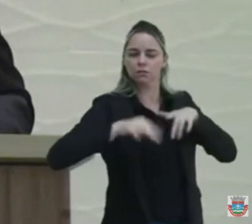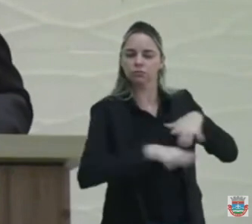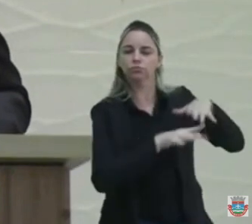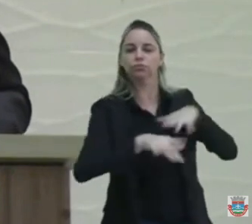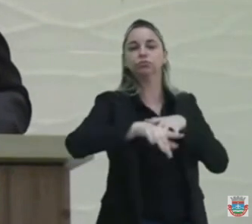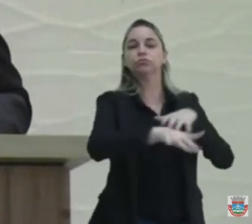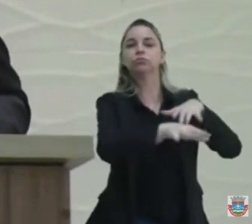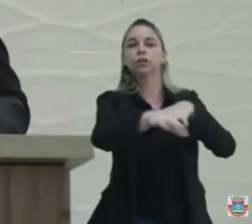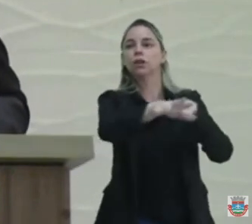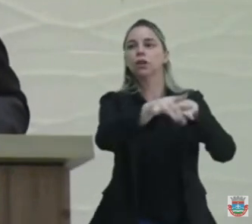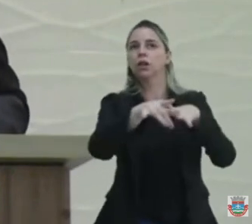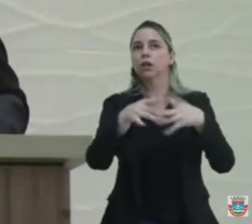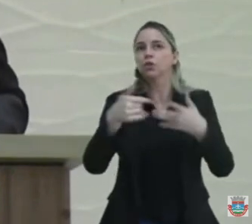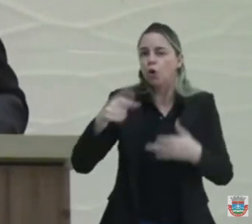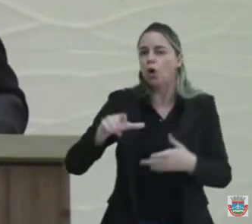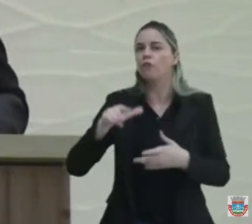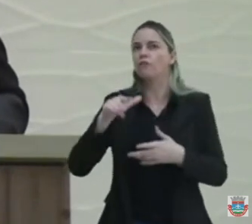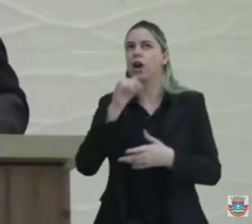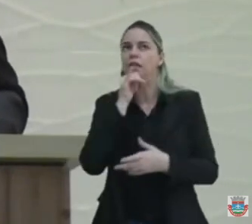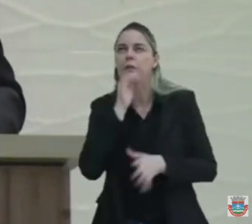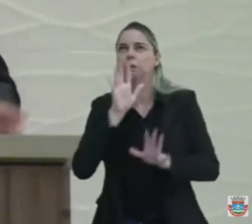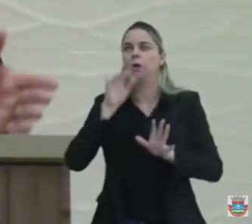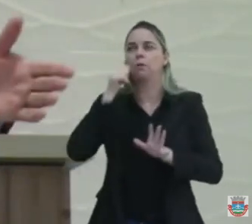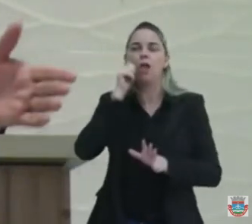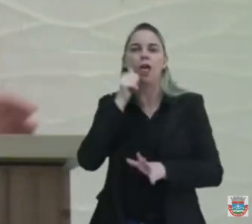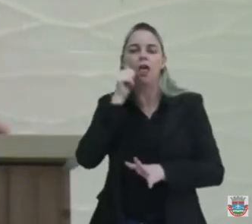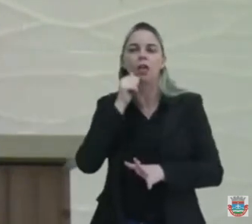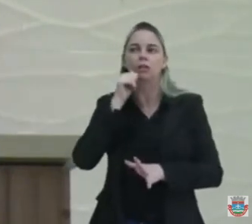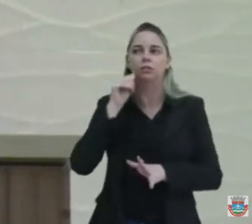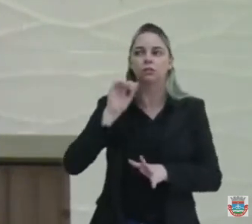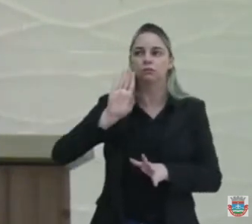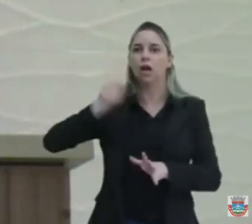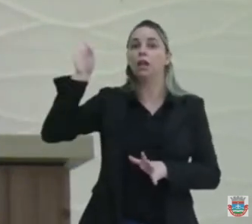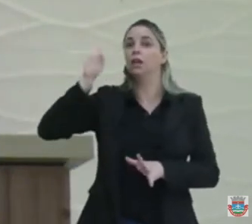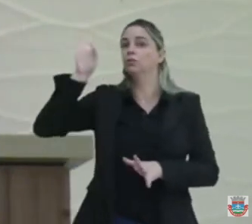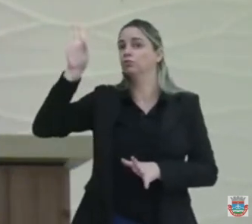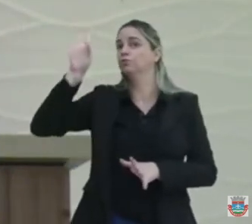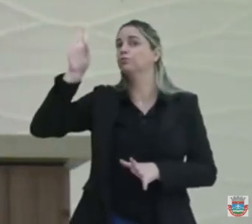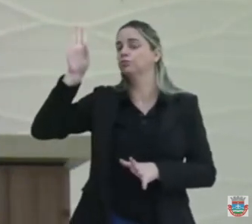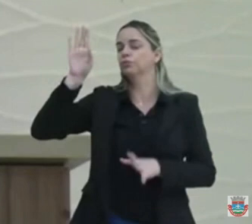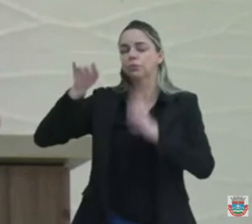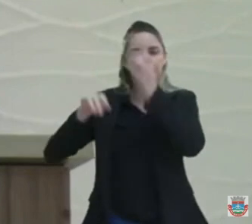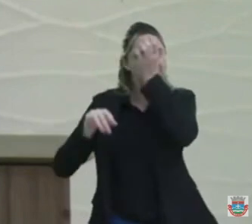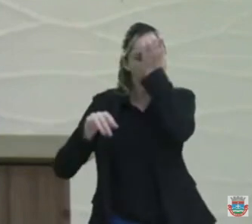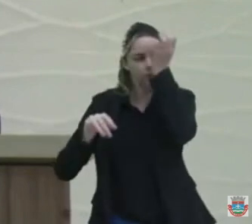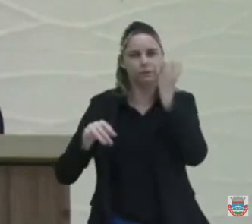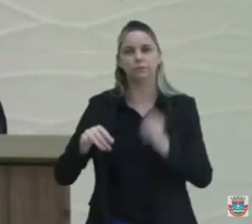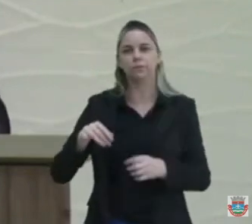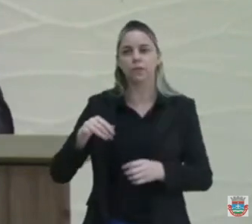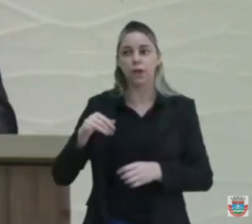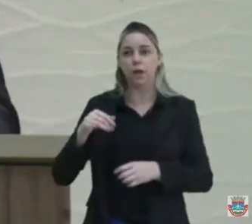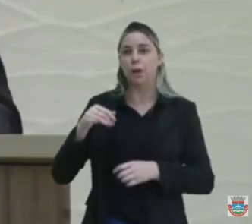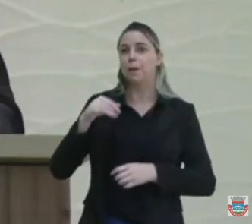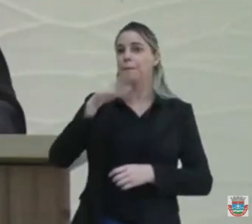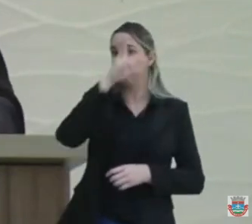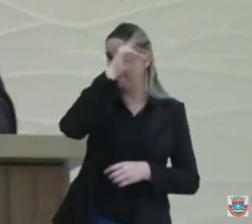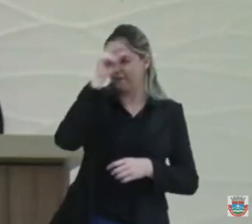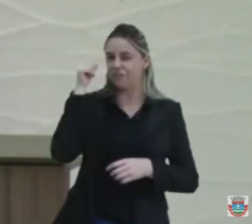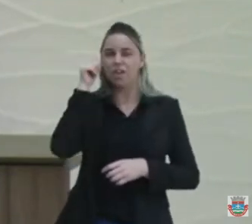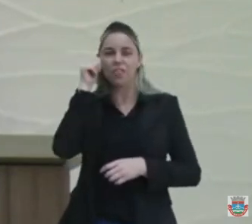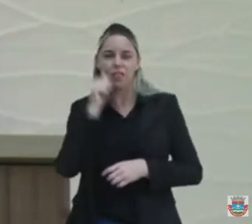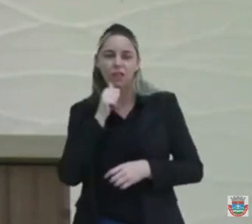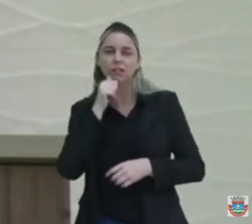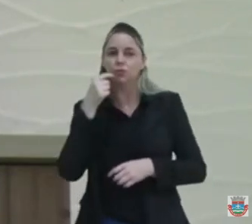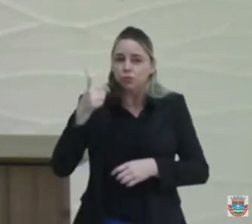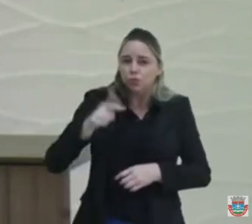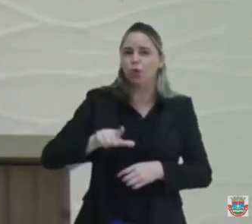de novo à prefeitura. Todo mundo sabe que ela vai ser candidata a prefeita, né? De novo. Aí você diz, mas se